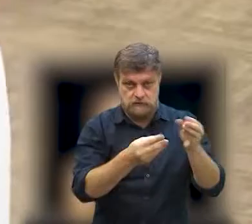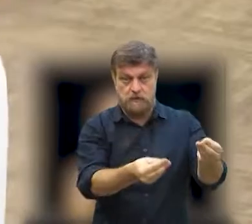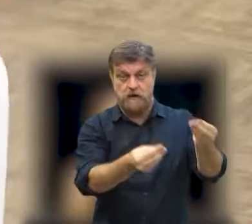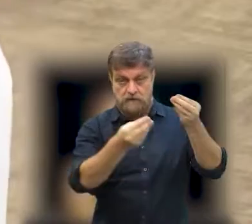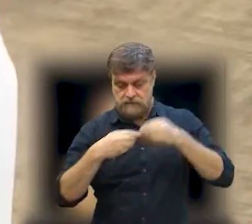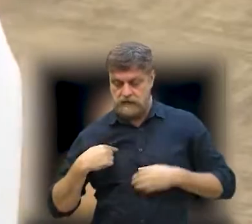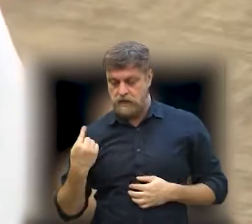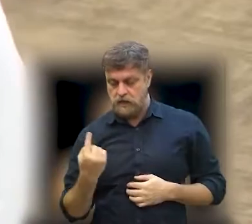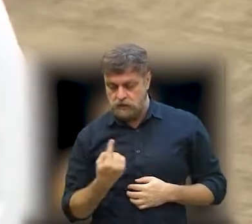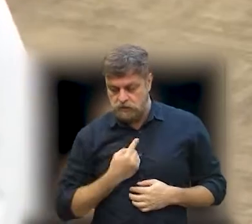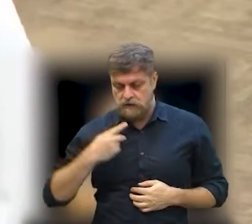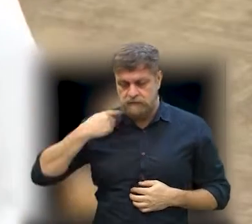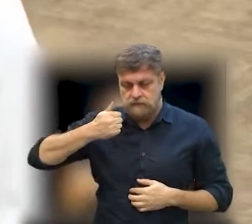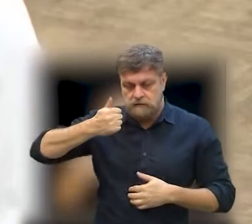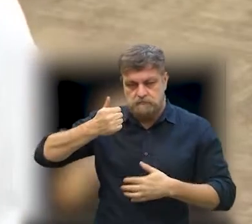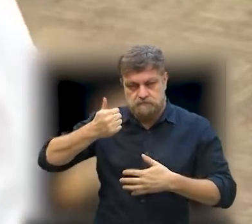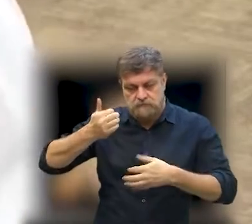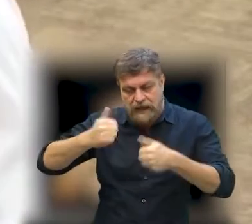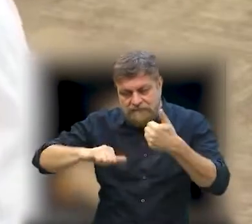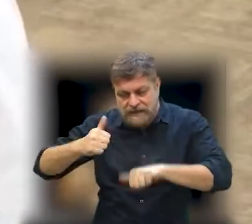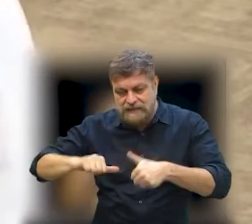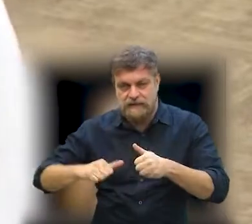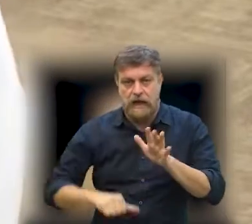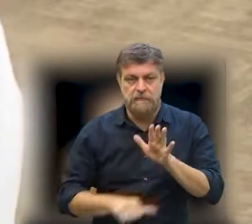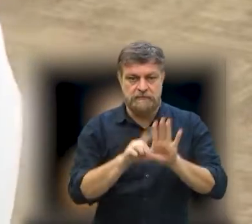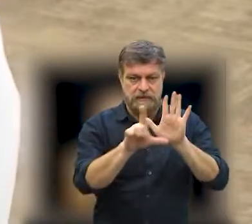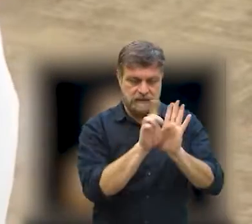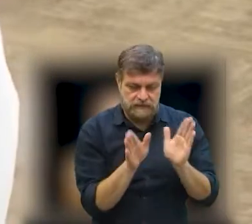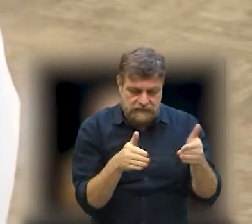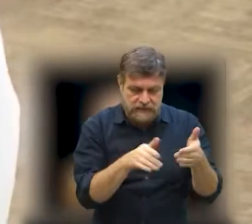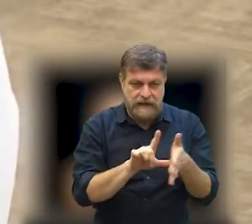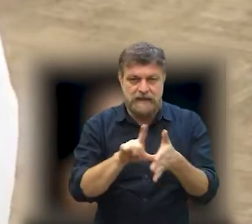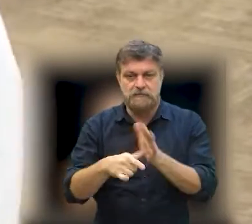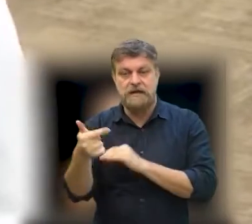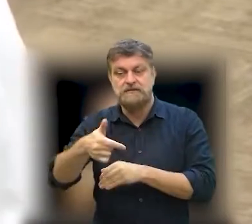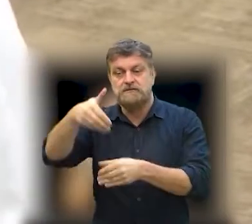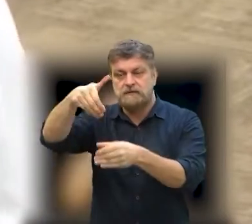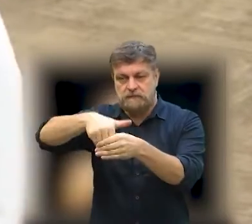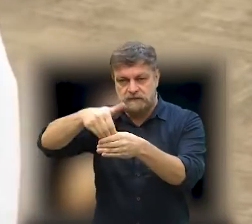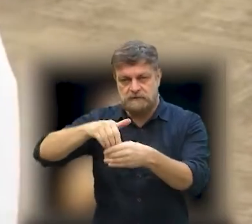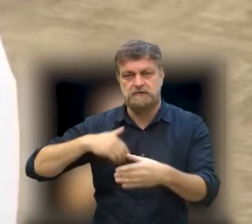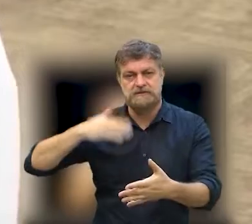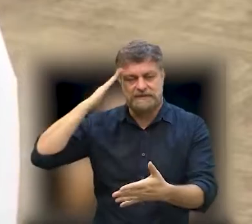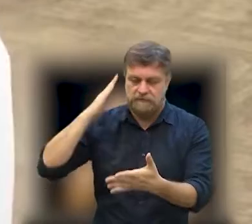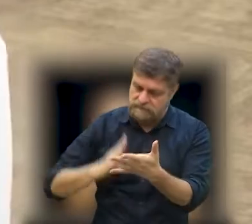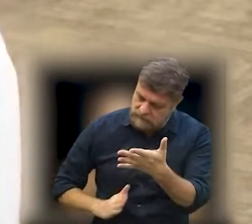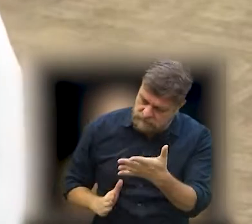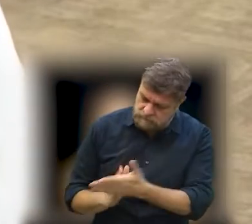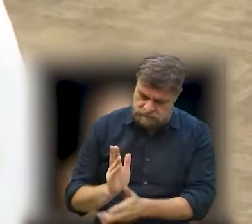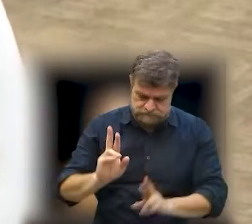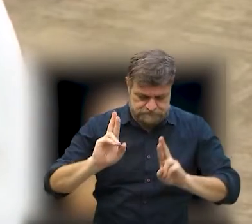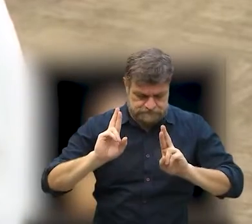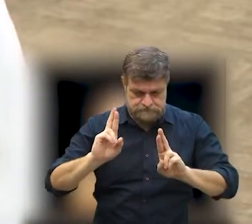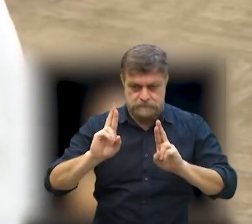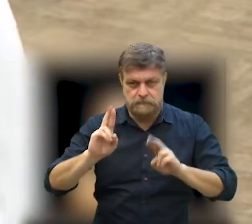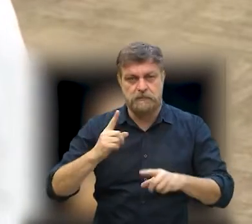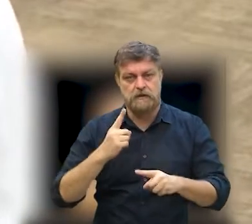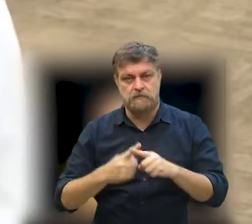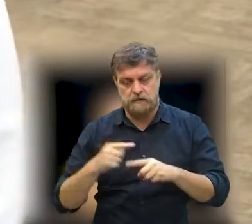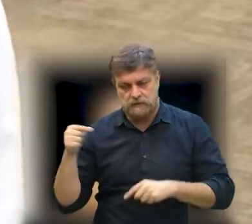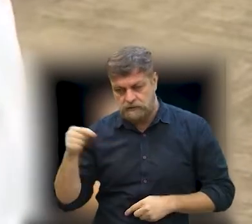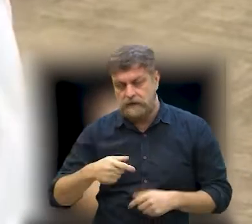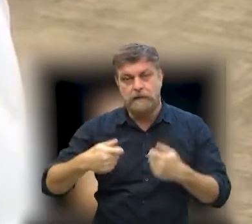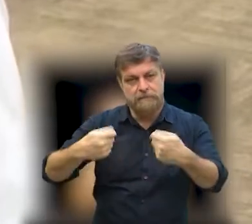para casa para votação, né? A gente vai votar em primeira e segunda votação, com certeza vai ser aprovado, né?